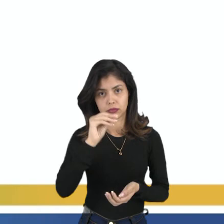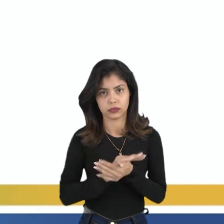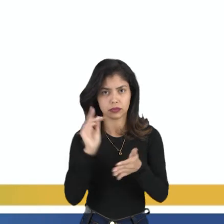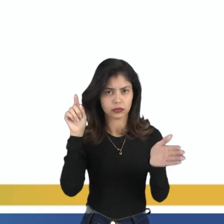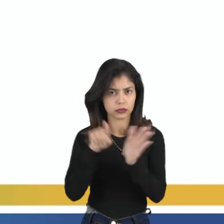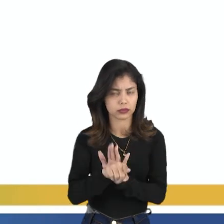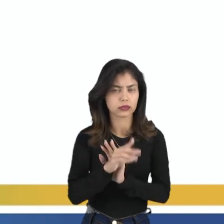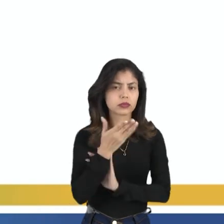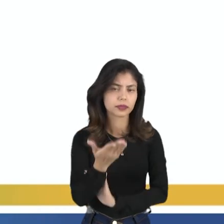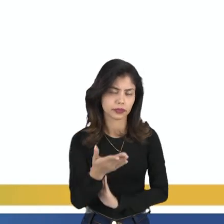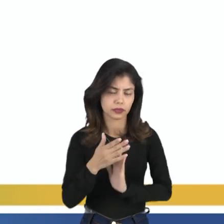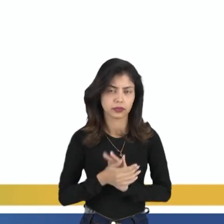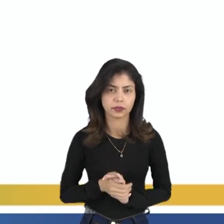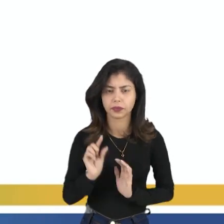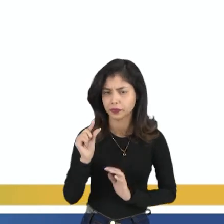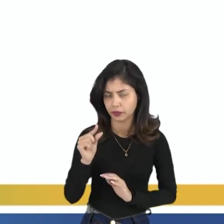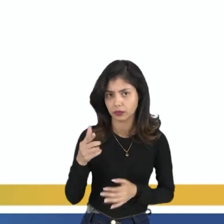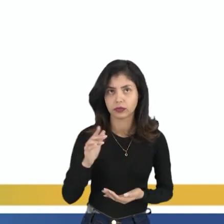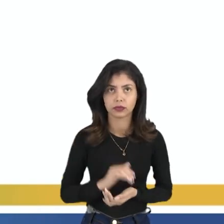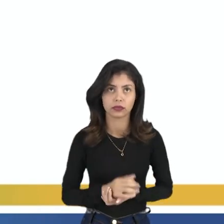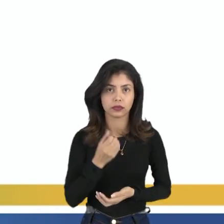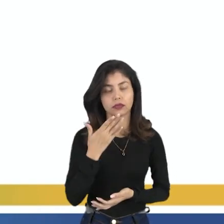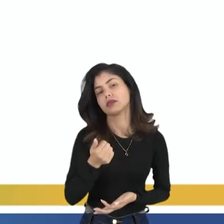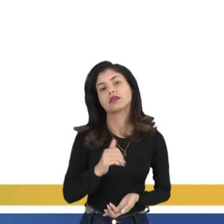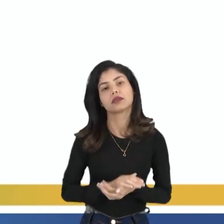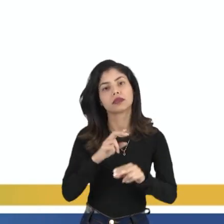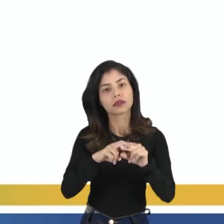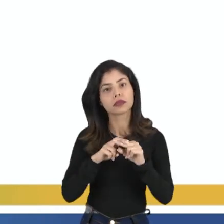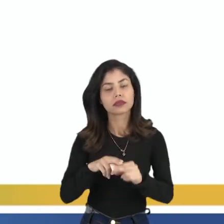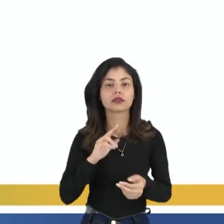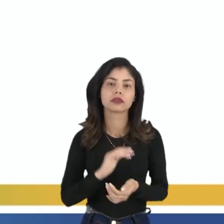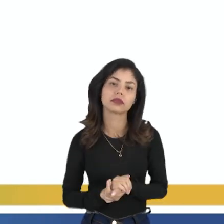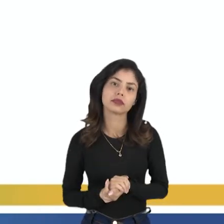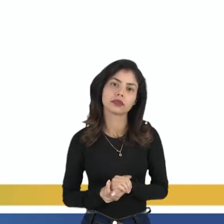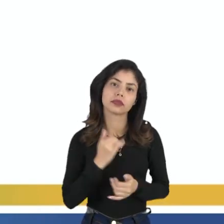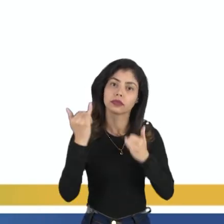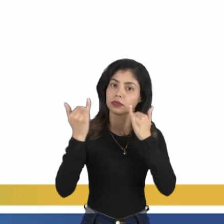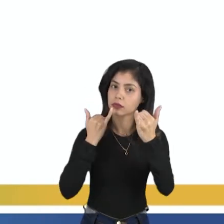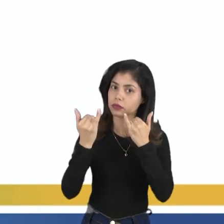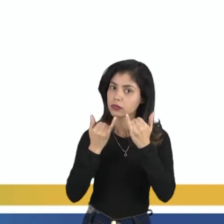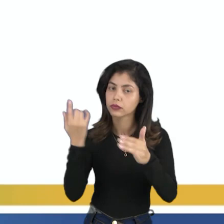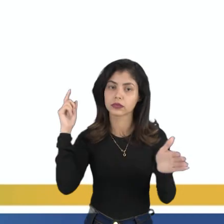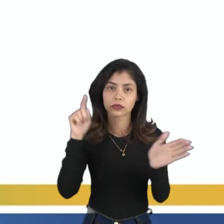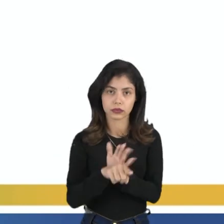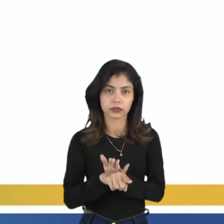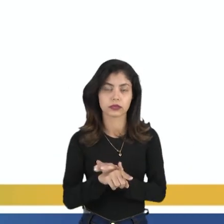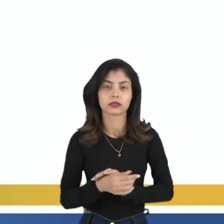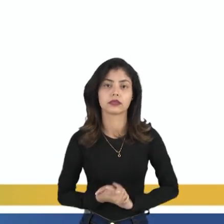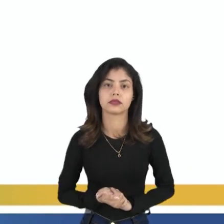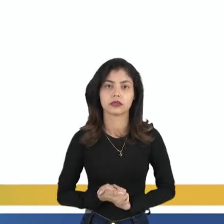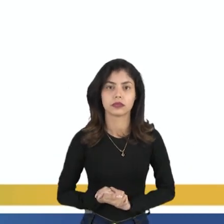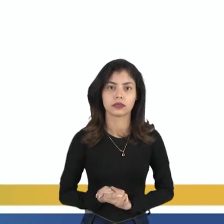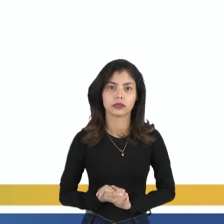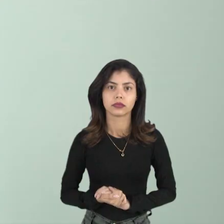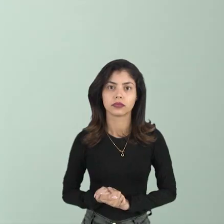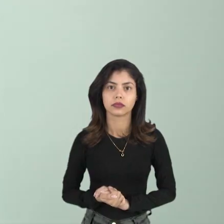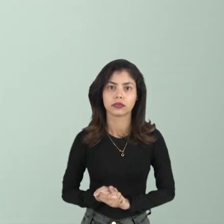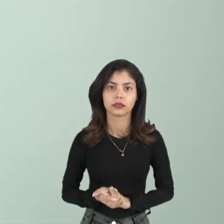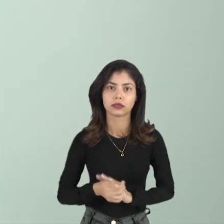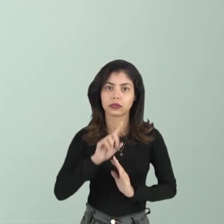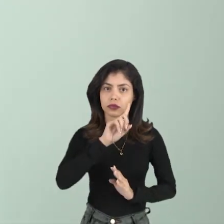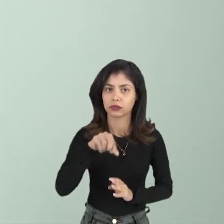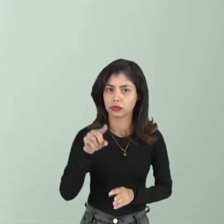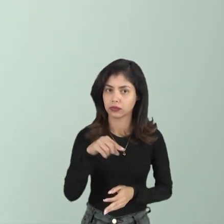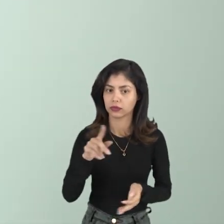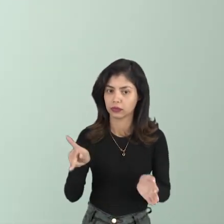O questionamento assim é bem pequenininho, tá bom? Então por isso que se chama enunciado da questão, não a questão em